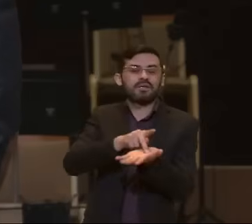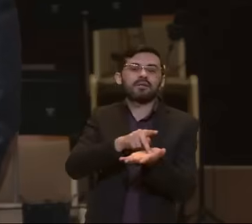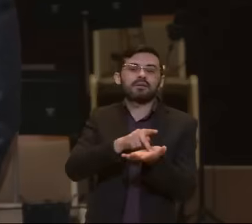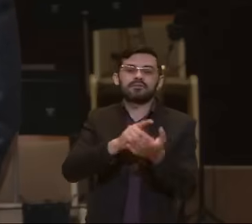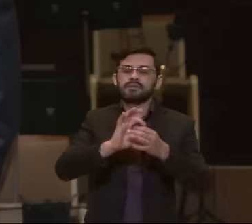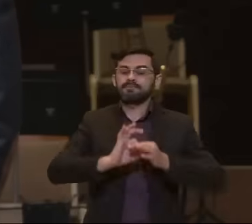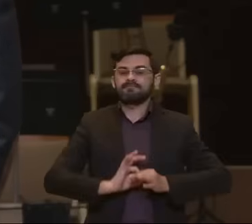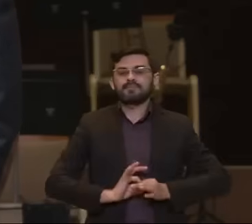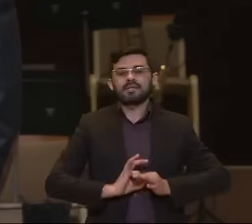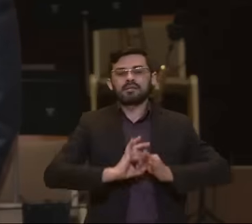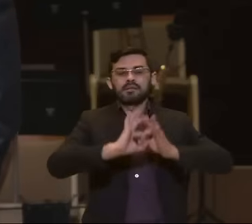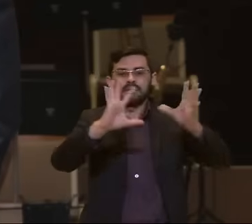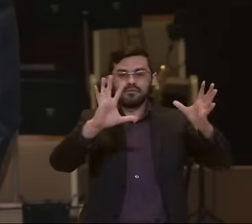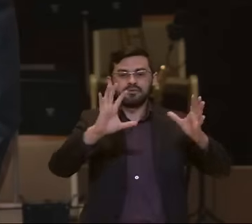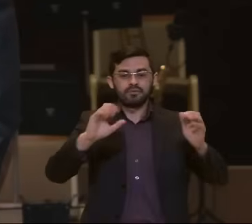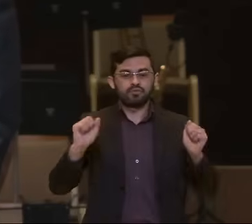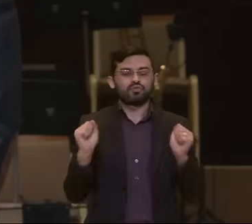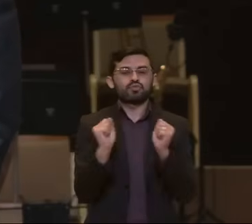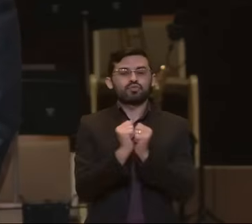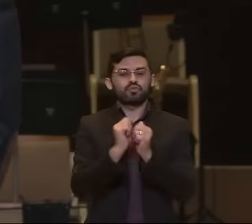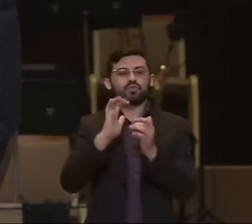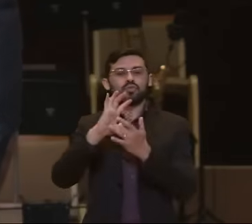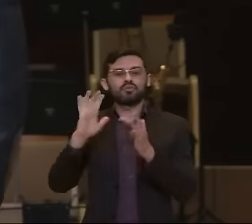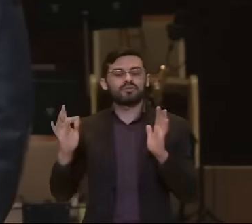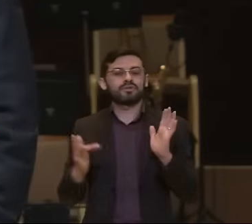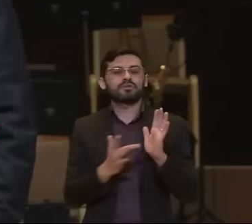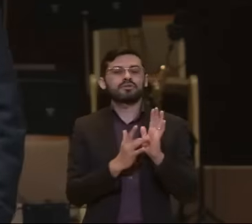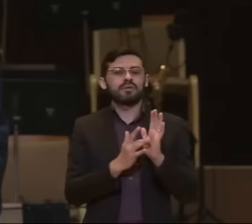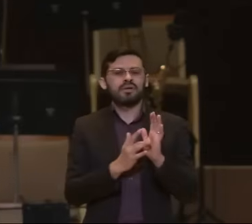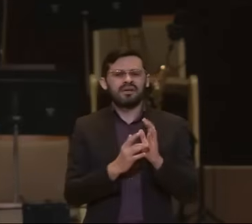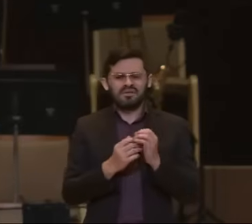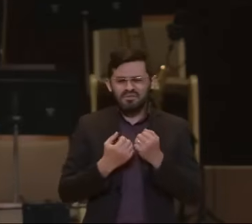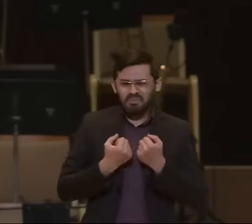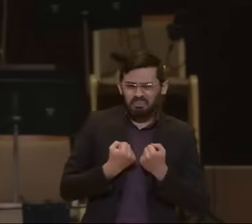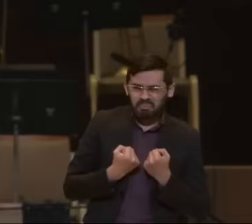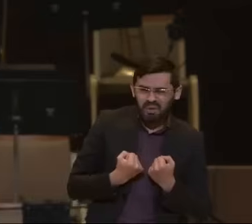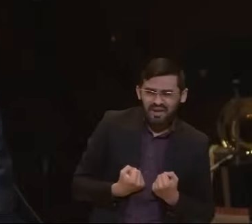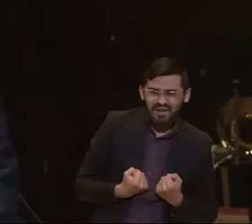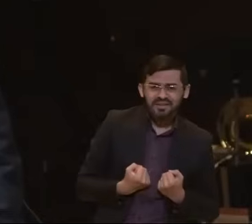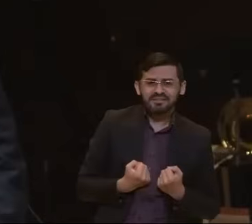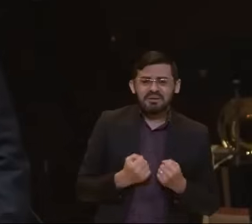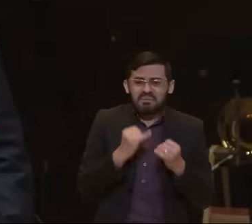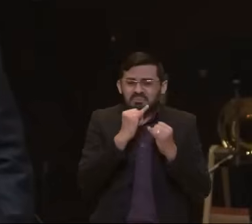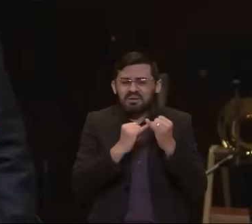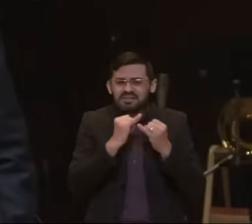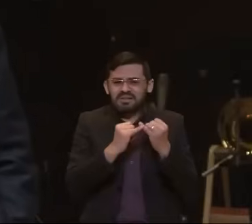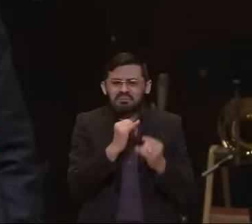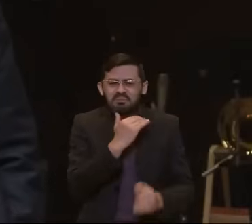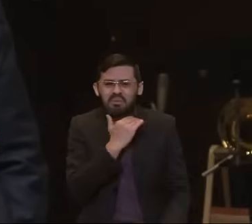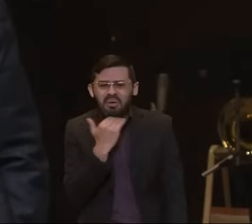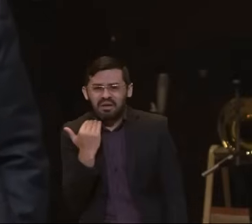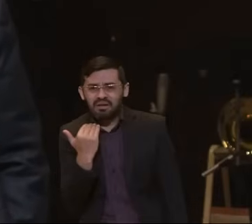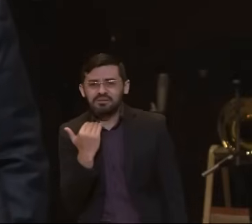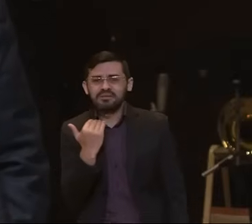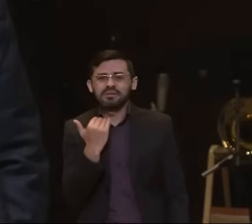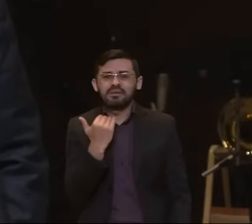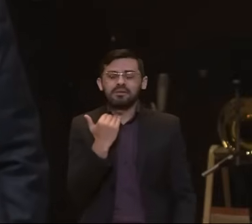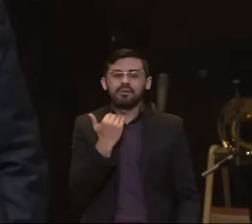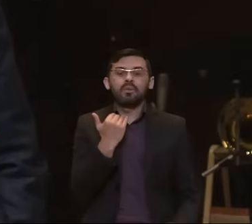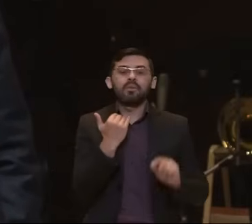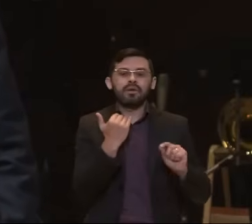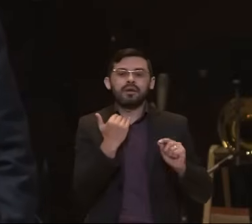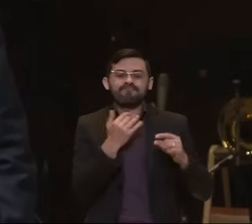verdadeiramente livres. E aí aquele peso que parecia que você estava morrendo, se você não vivesse isso ou